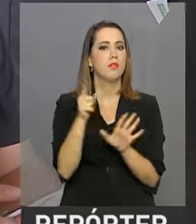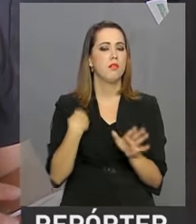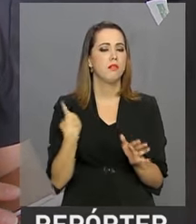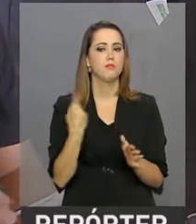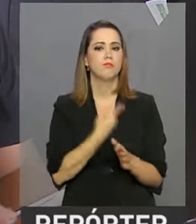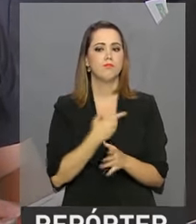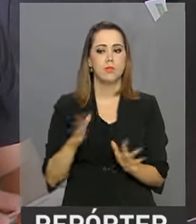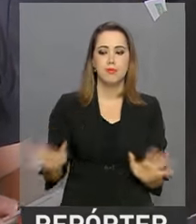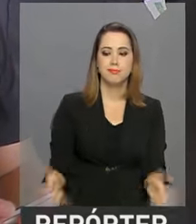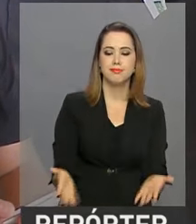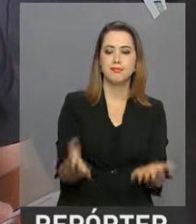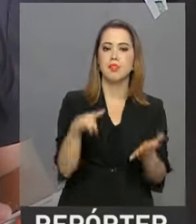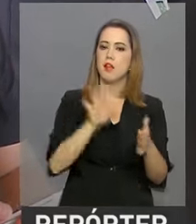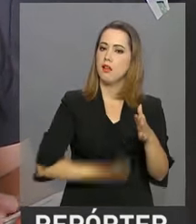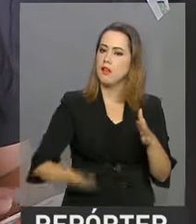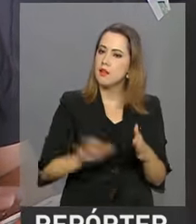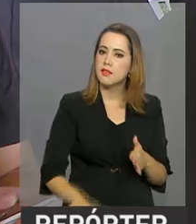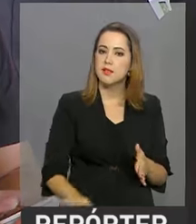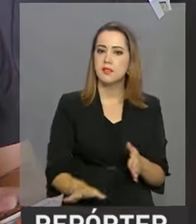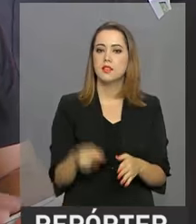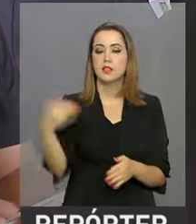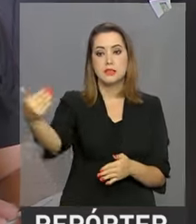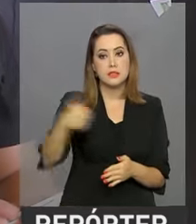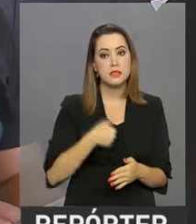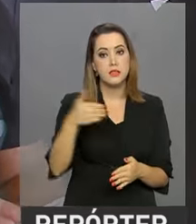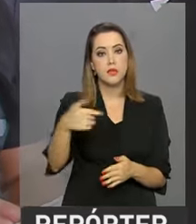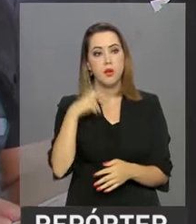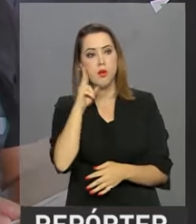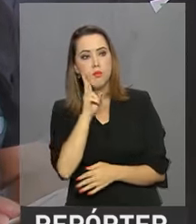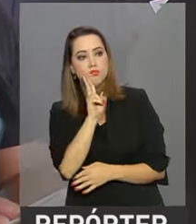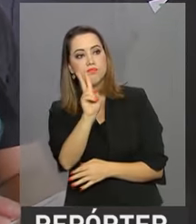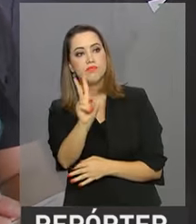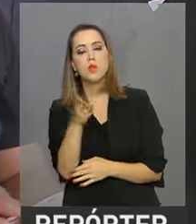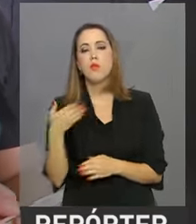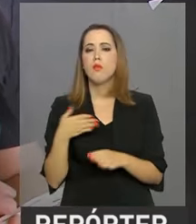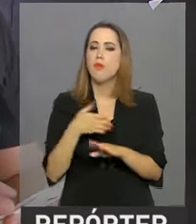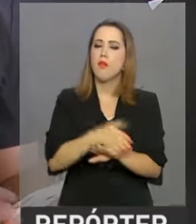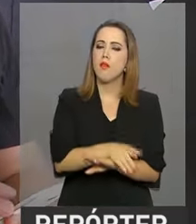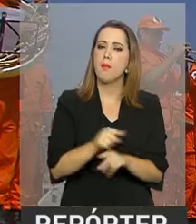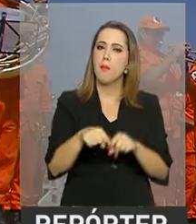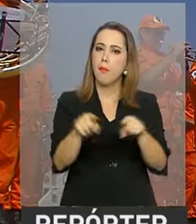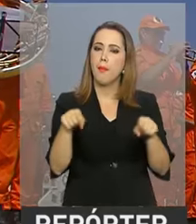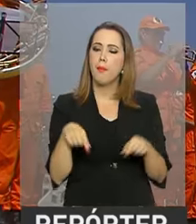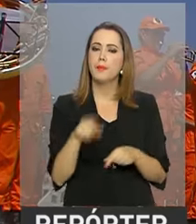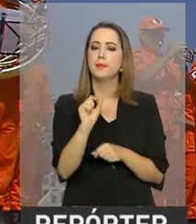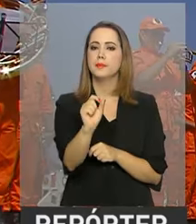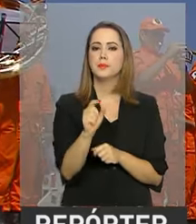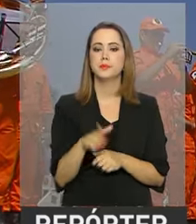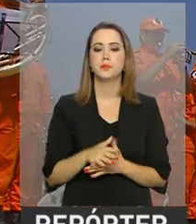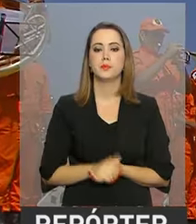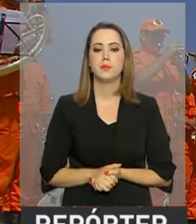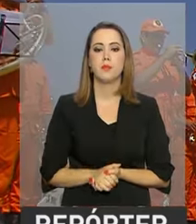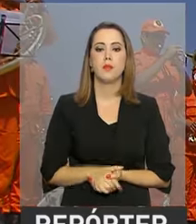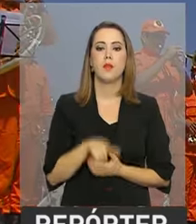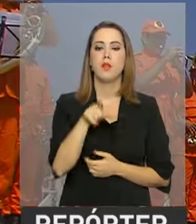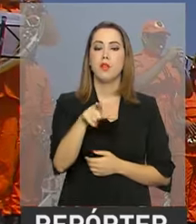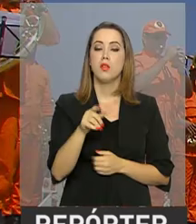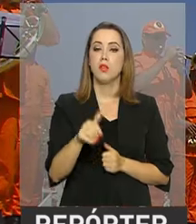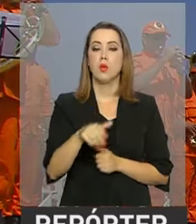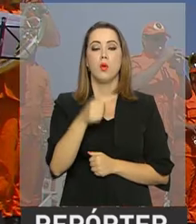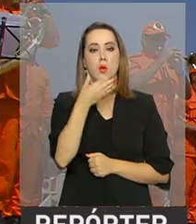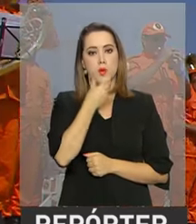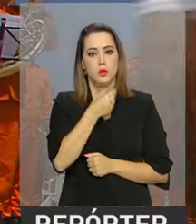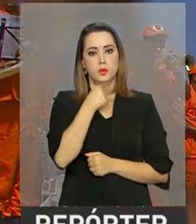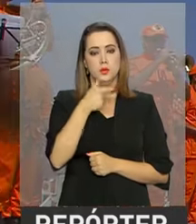despertarmos na criança de hoje, a criança que vem à praça participar da atividade, desse lado cívico. Francisco participa do evento